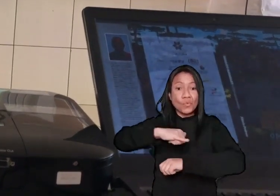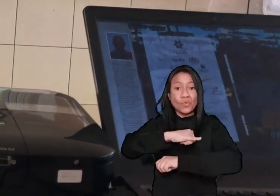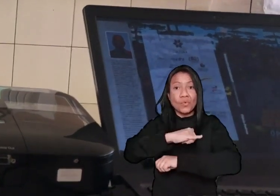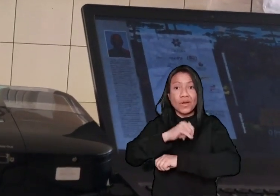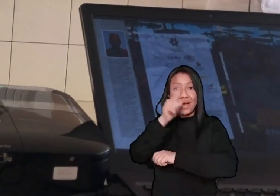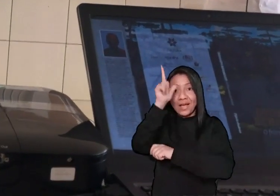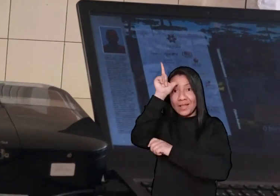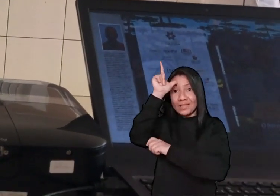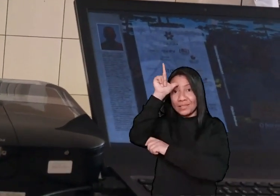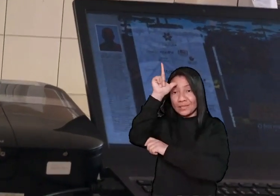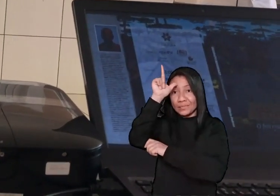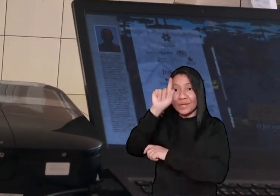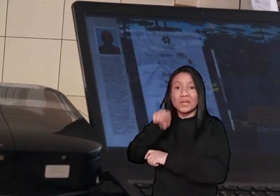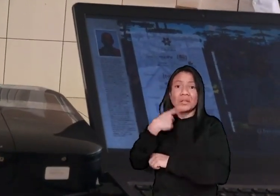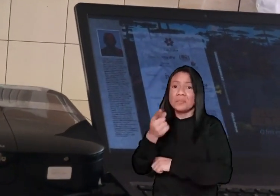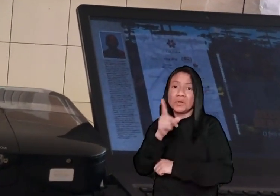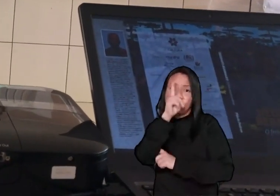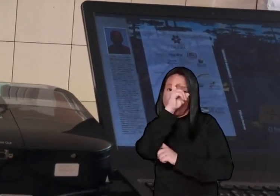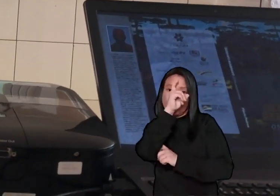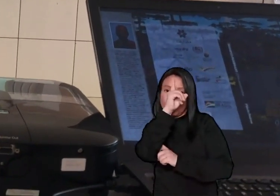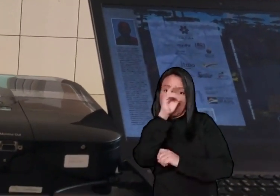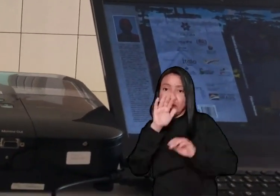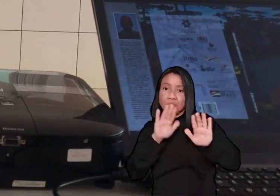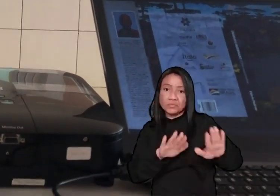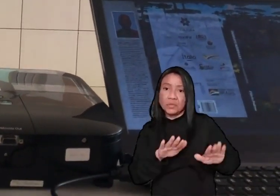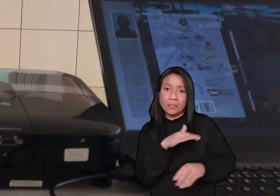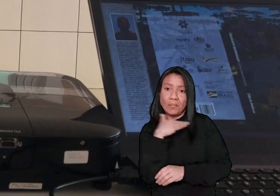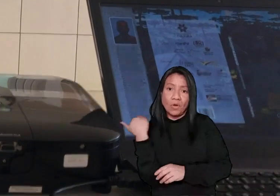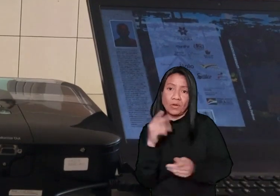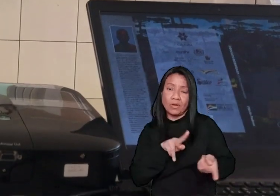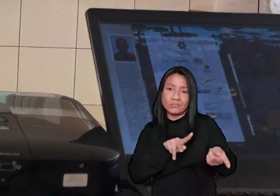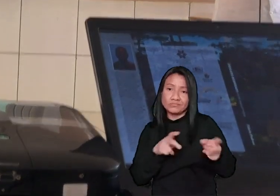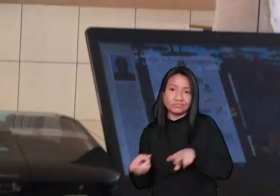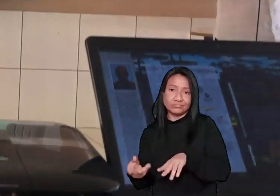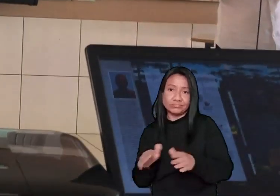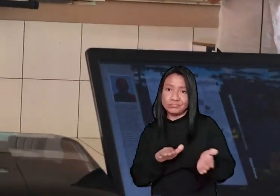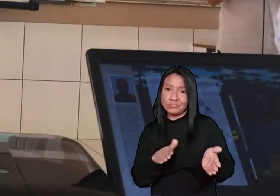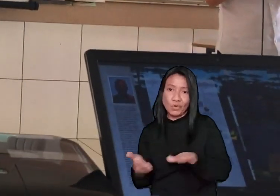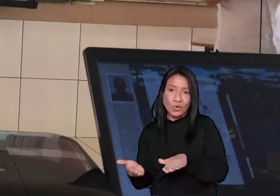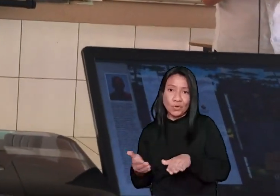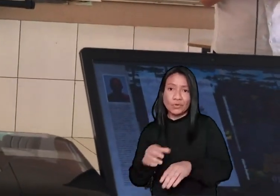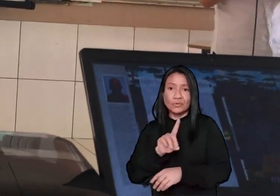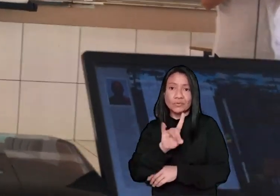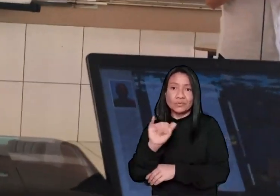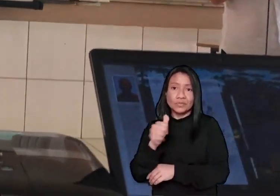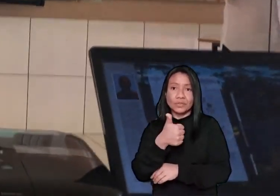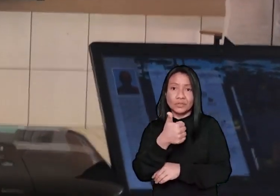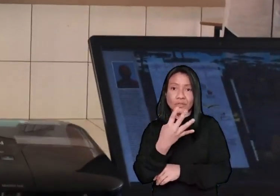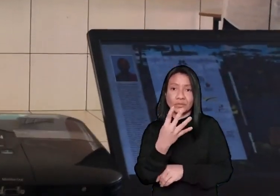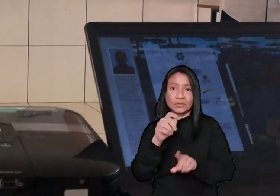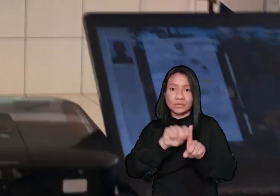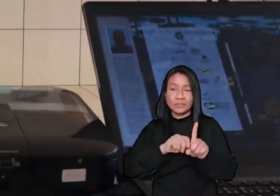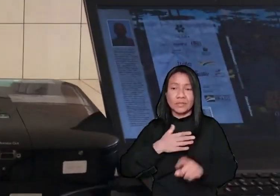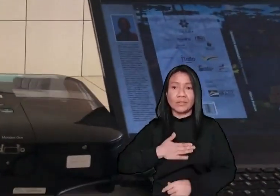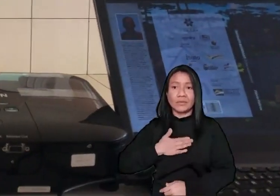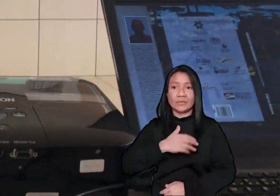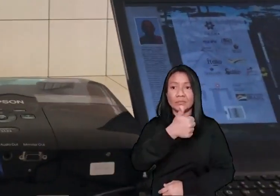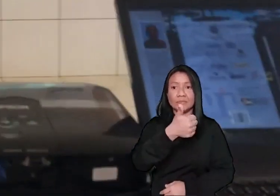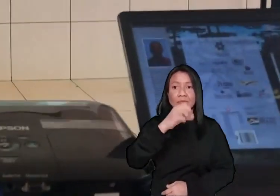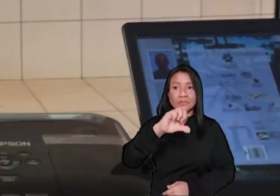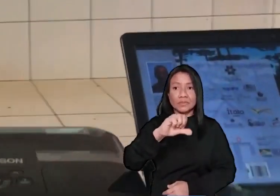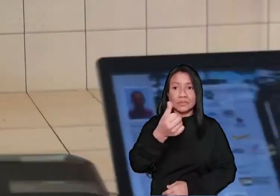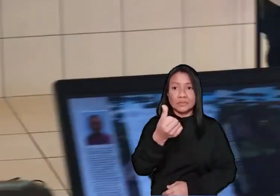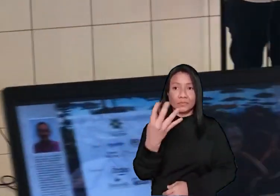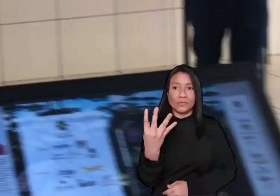acabou morrendo no dia 14 de agosto de 1964. E foi enterrado no